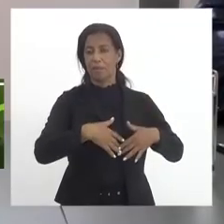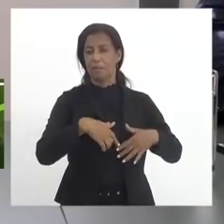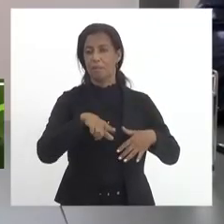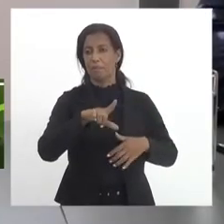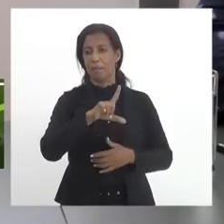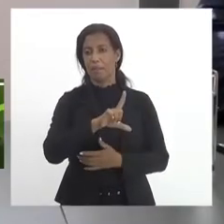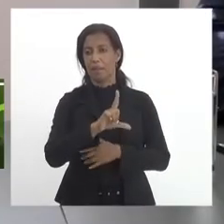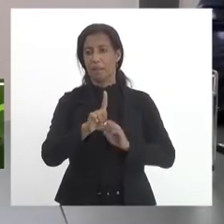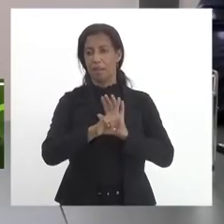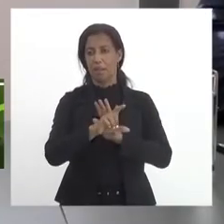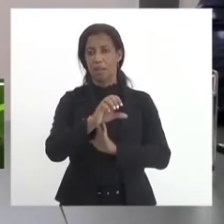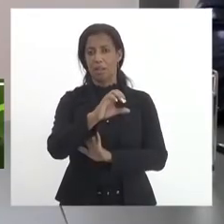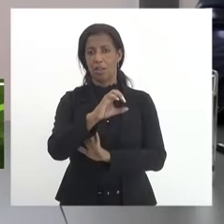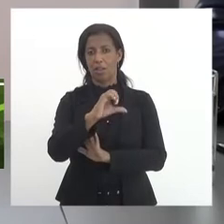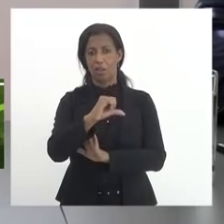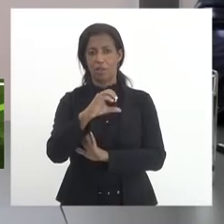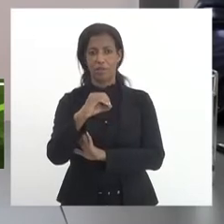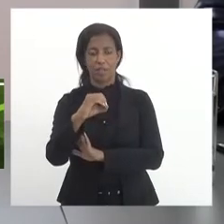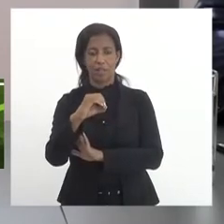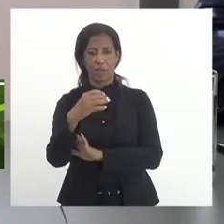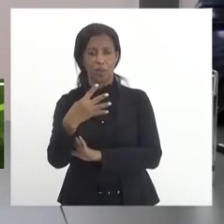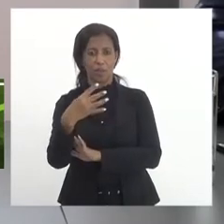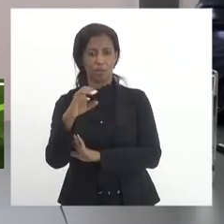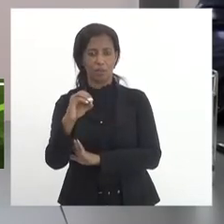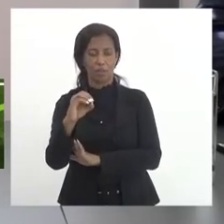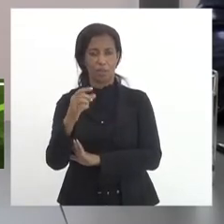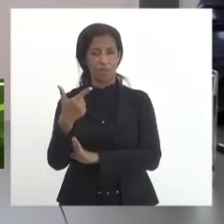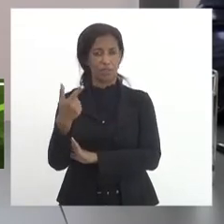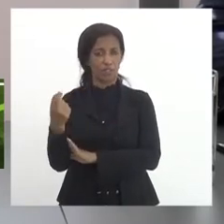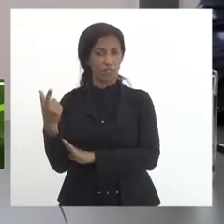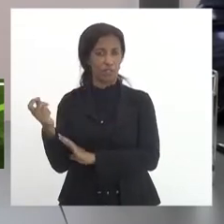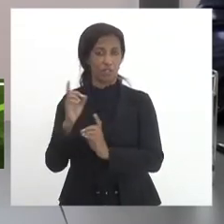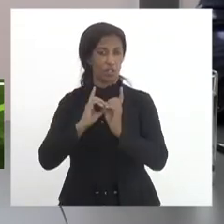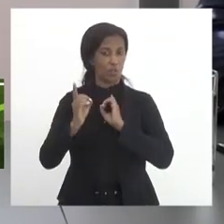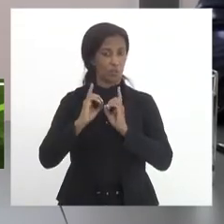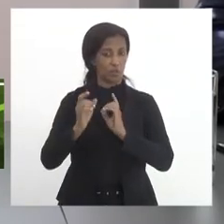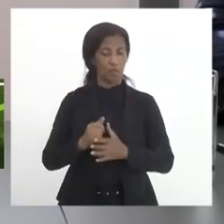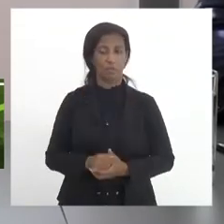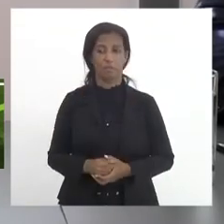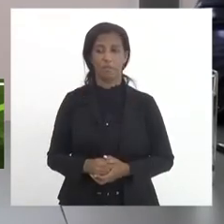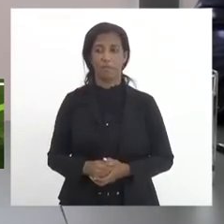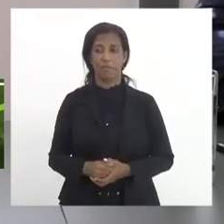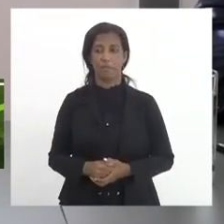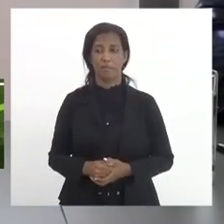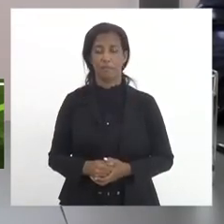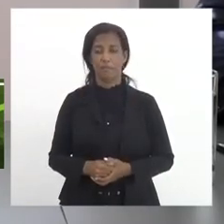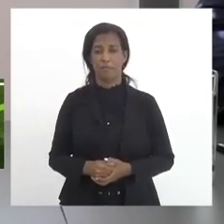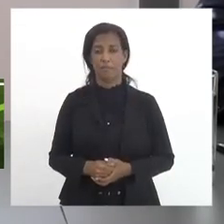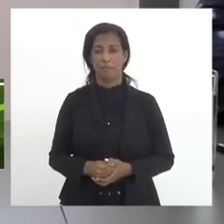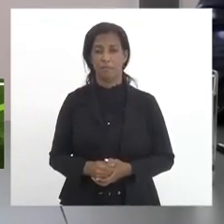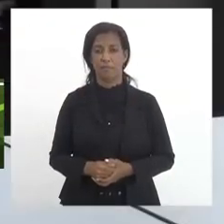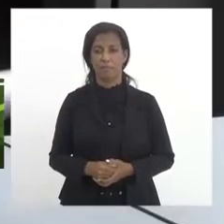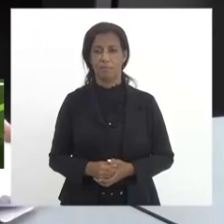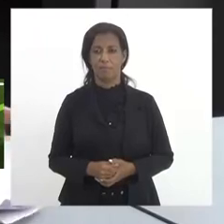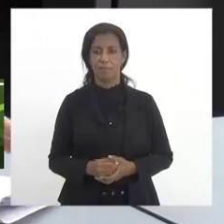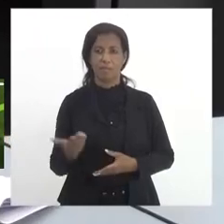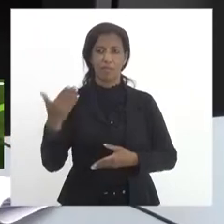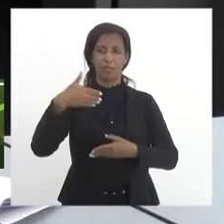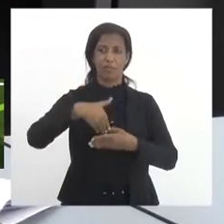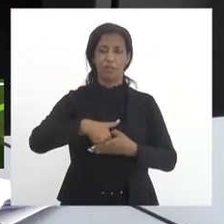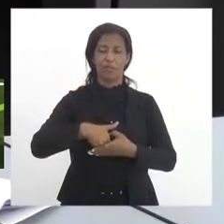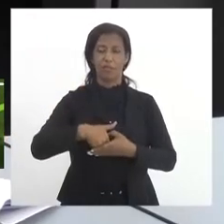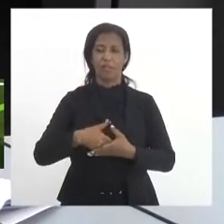lei 9040, 2 de outubro de 2020. Em discussão... E já está todo mundo vacinado. Em